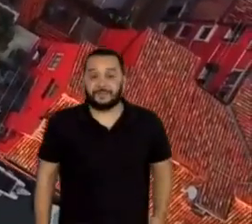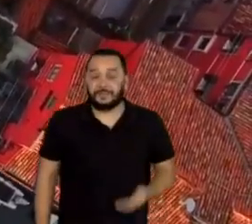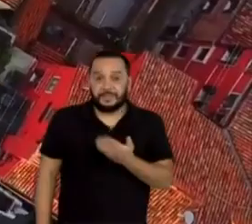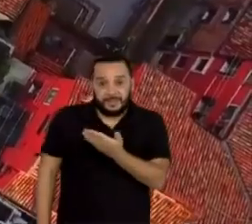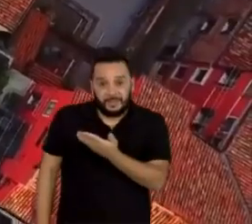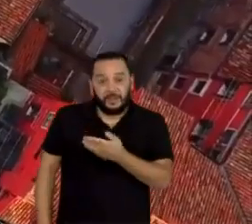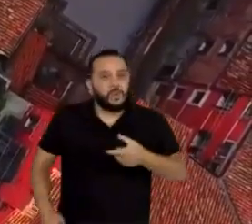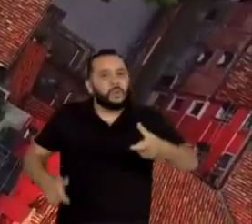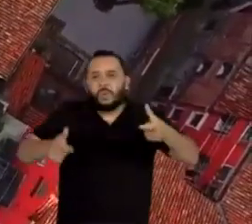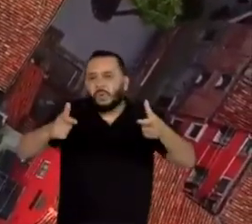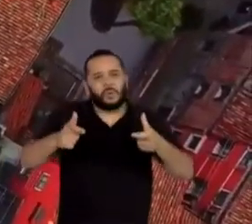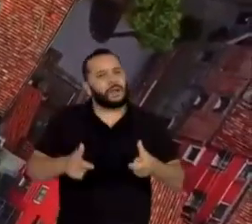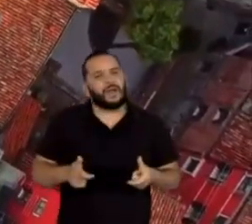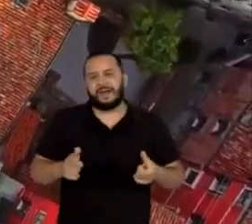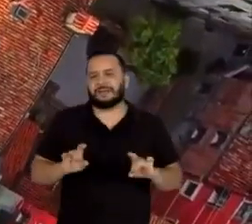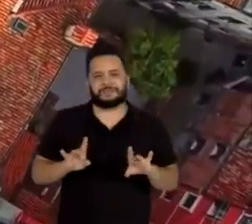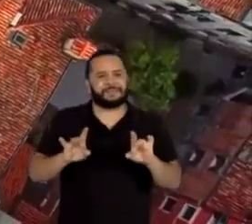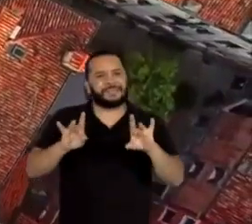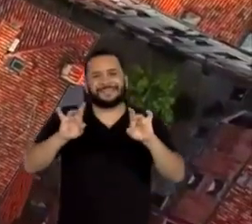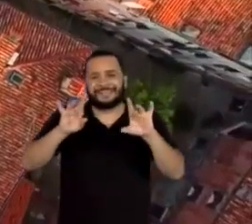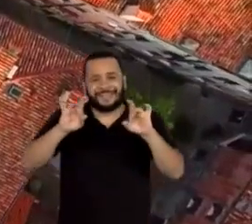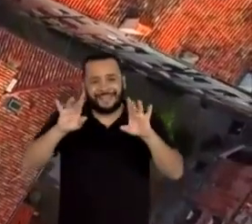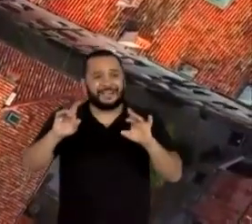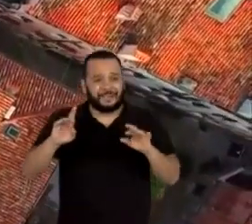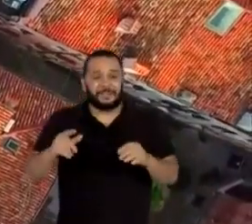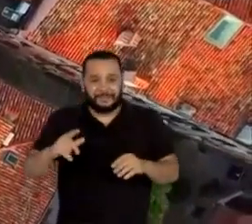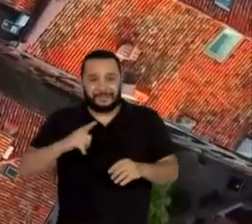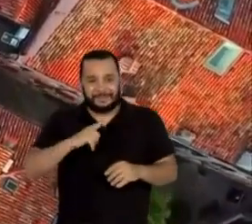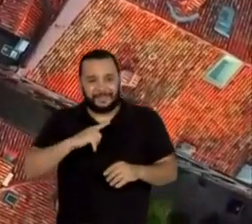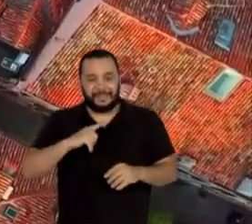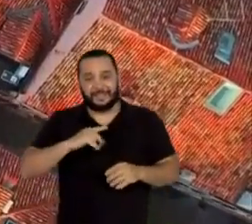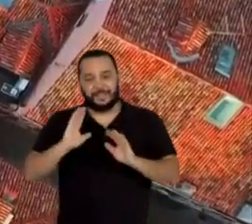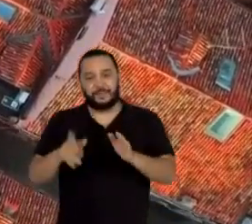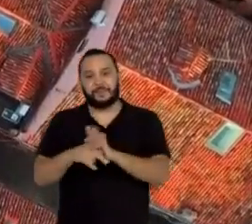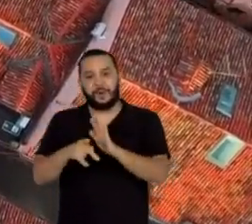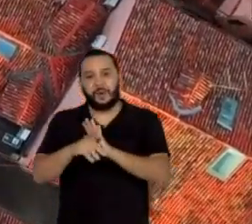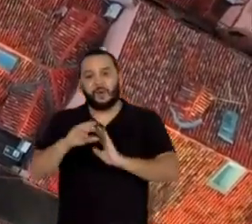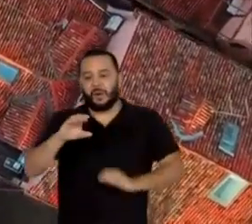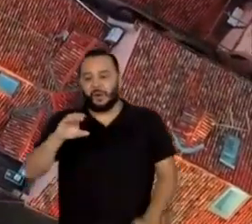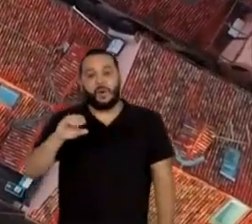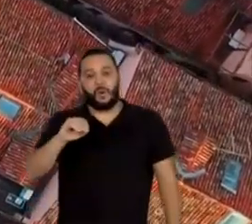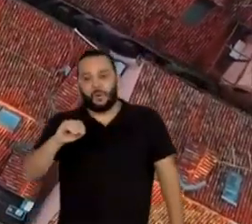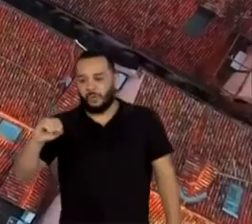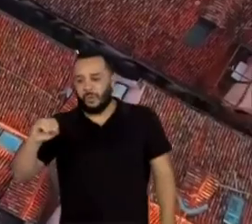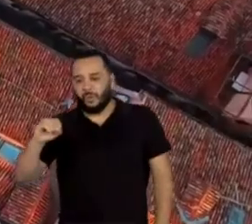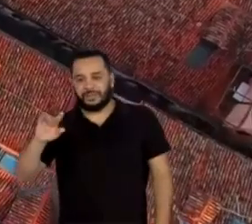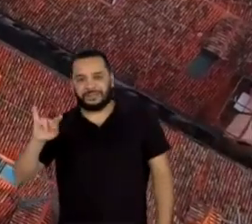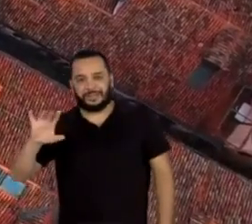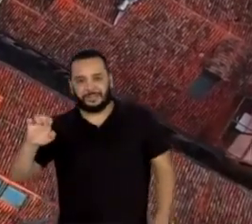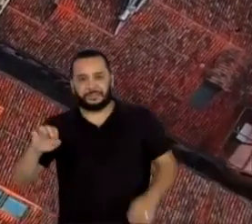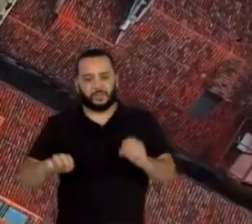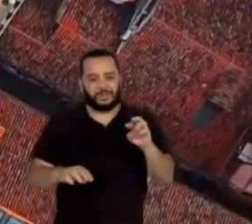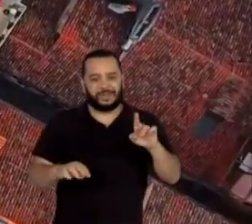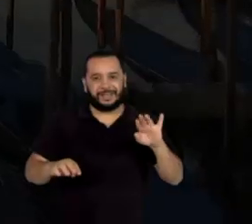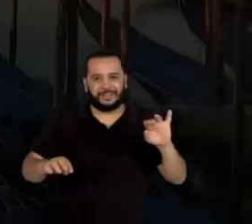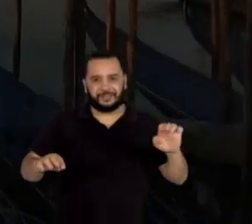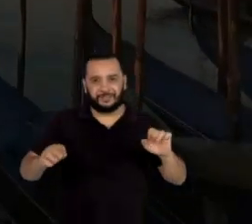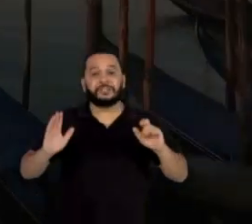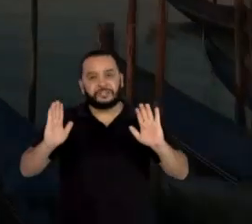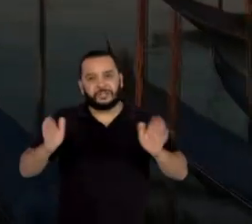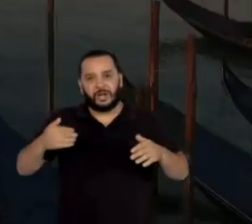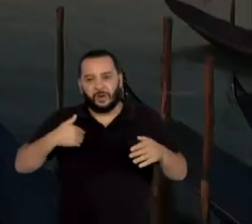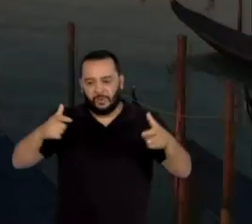Graças à localização privilegiada no meio da rota entre o Ocidente e o Oriente, Veneza já foi um próspero